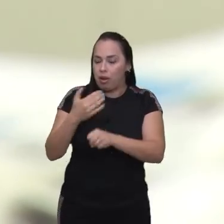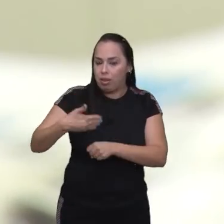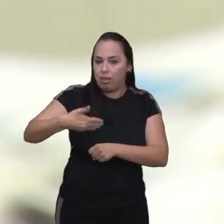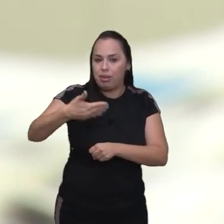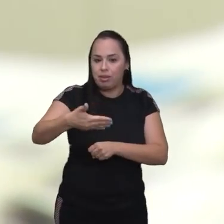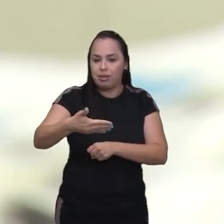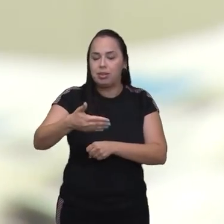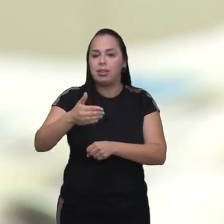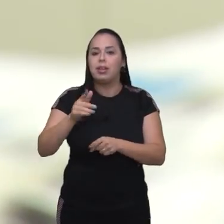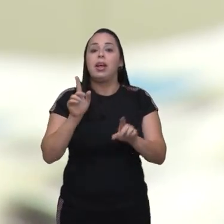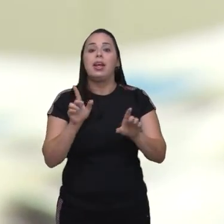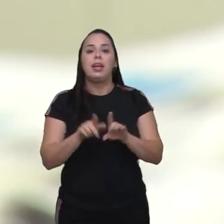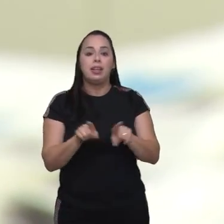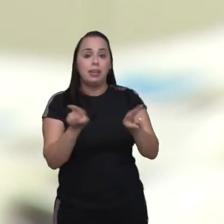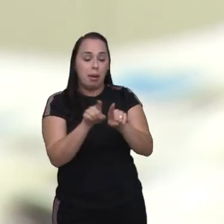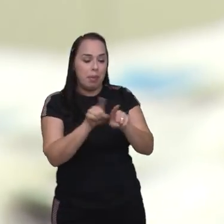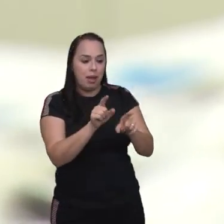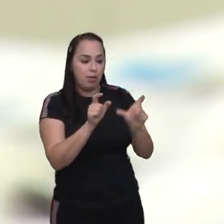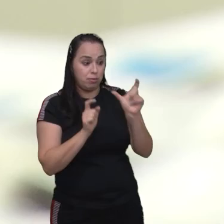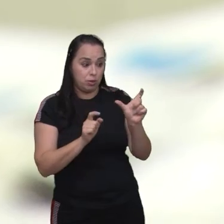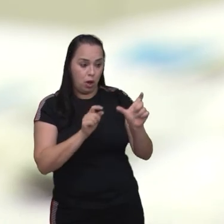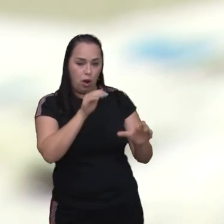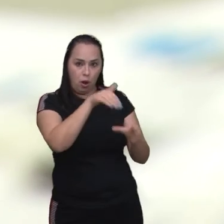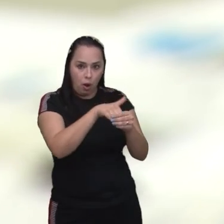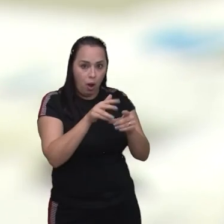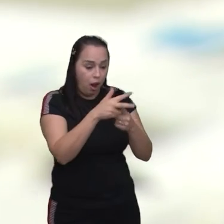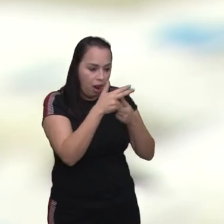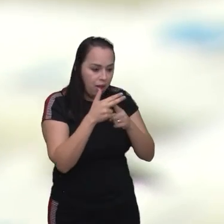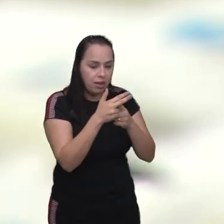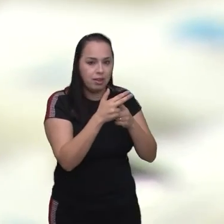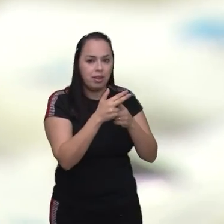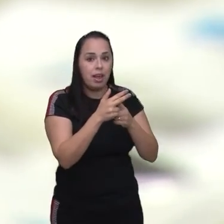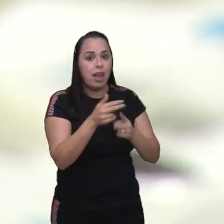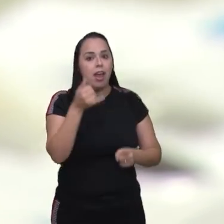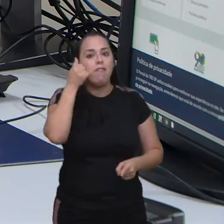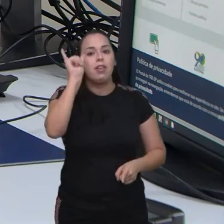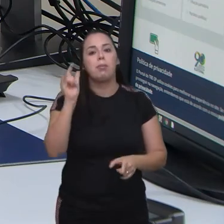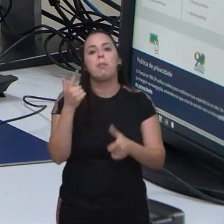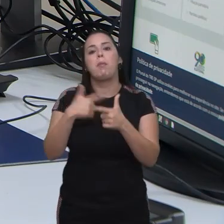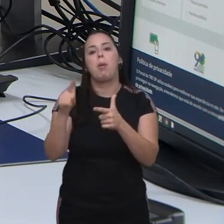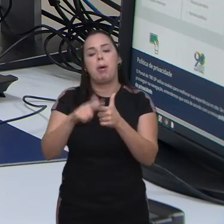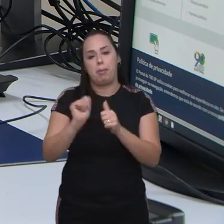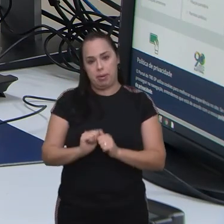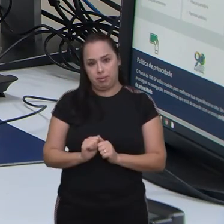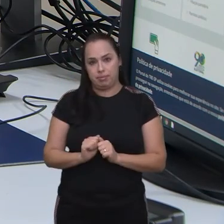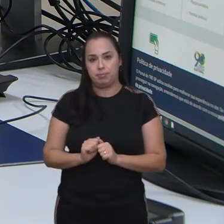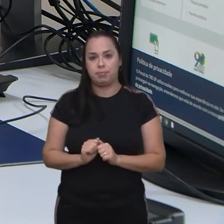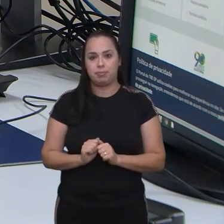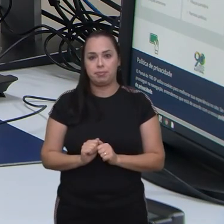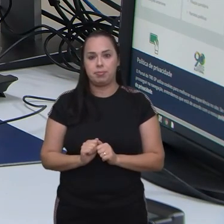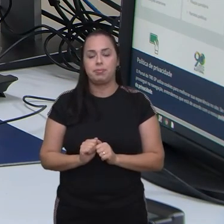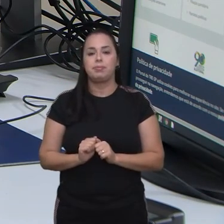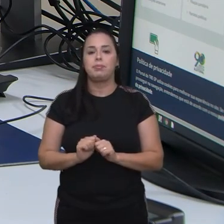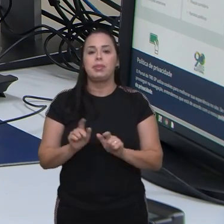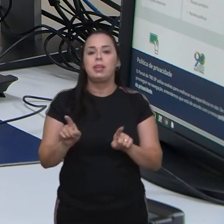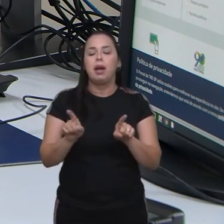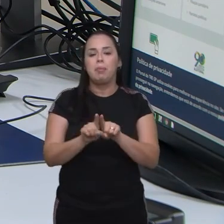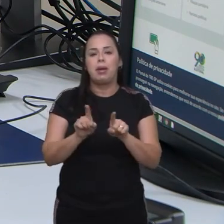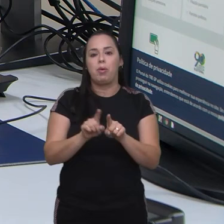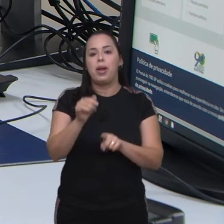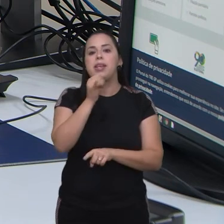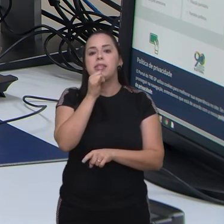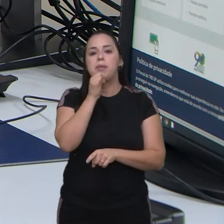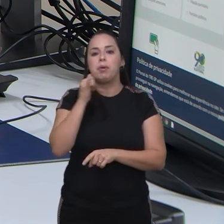regularizar o título também evita que o eleitor tenha problemas no futuro. O eleitor pode ter prejuízo na